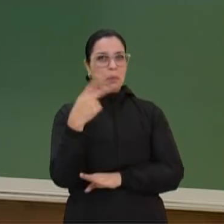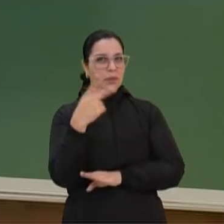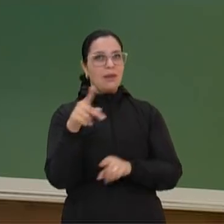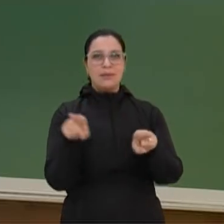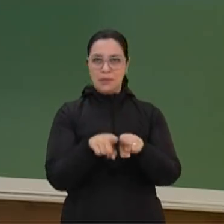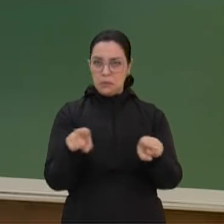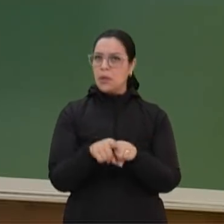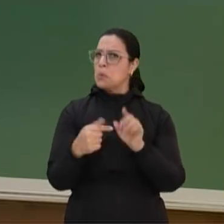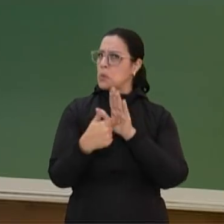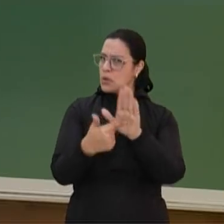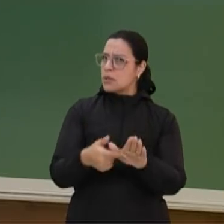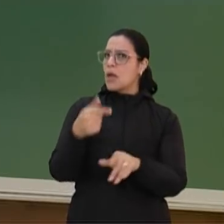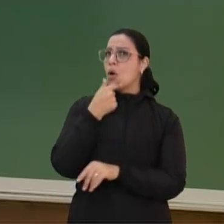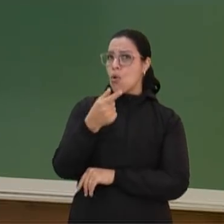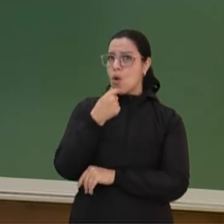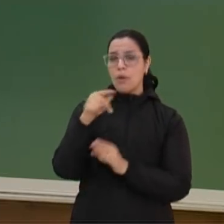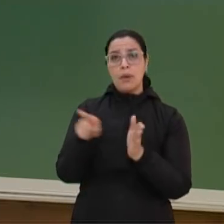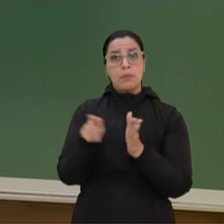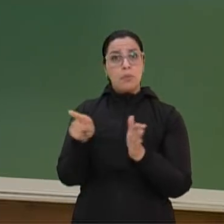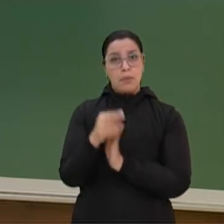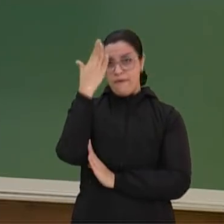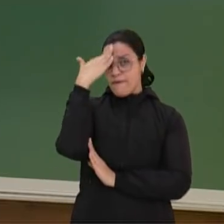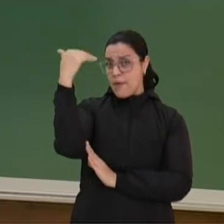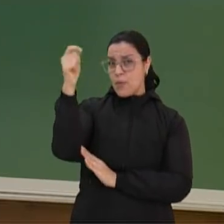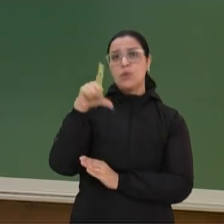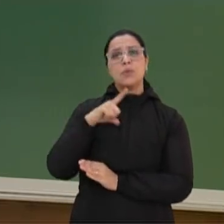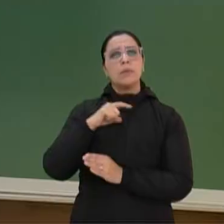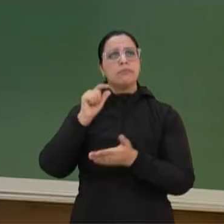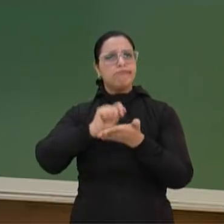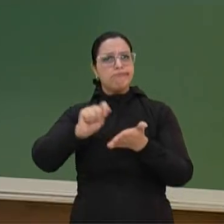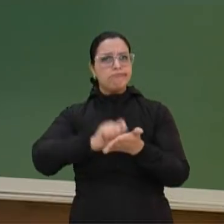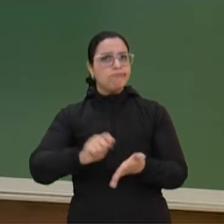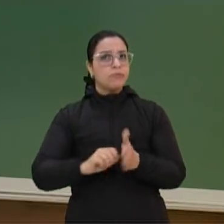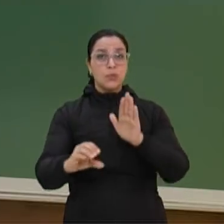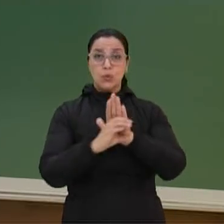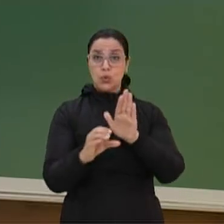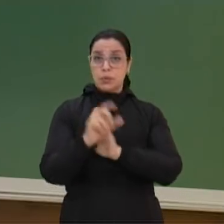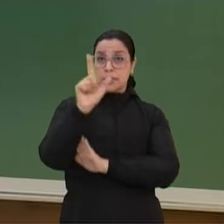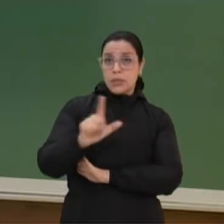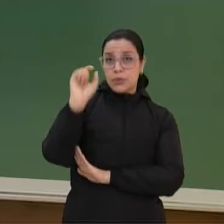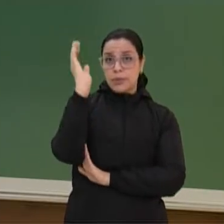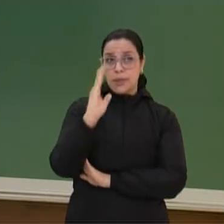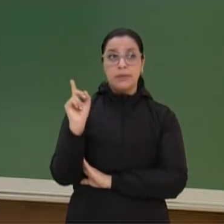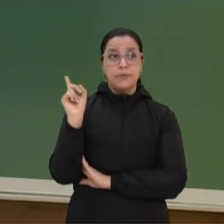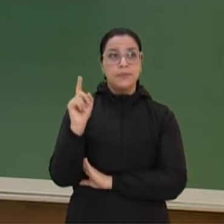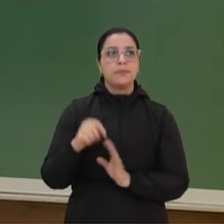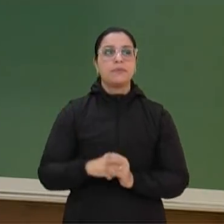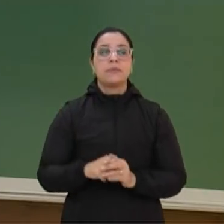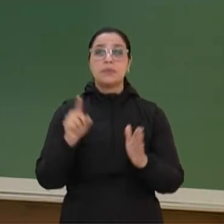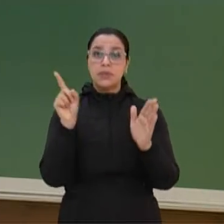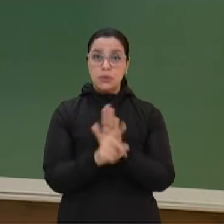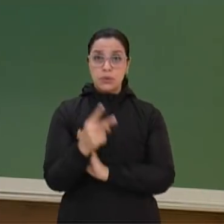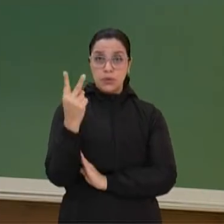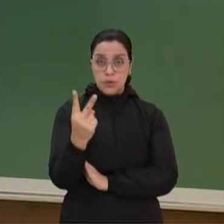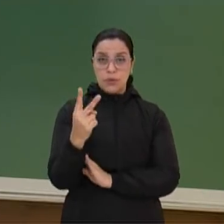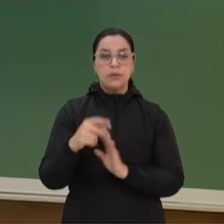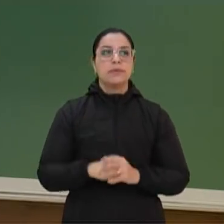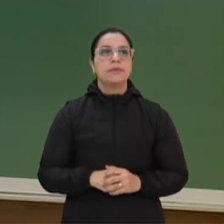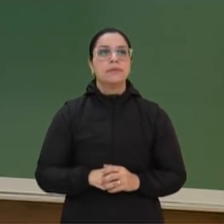ousadia. Fernando Sabino, ele também é um cronista muito reconhecido na